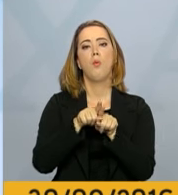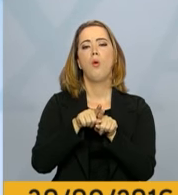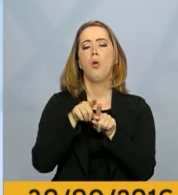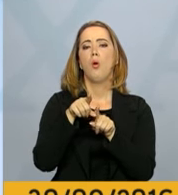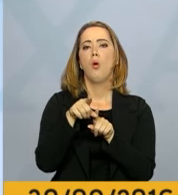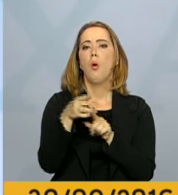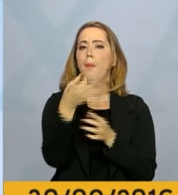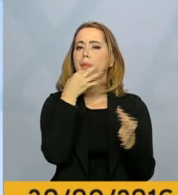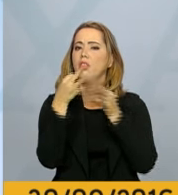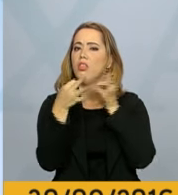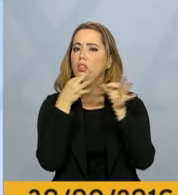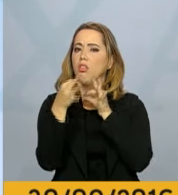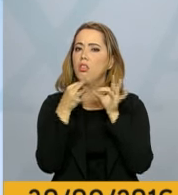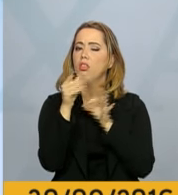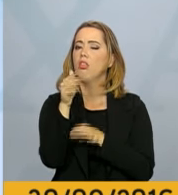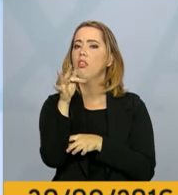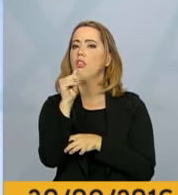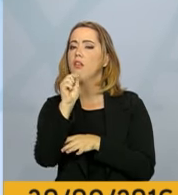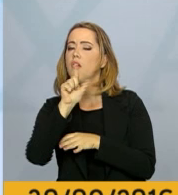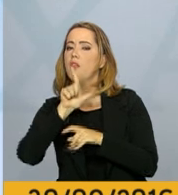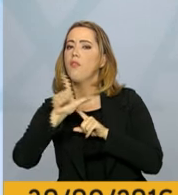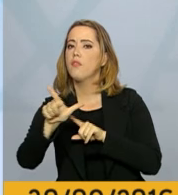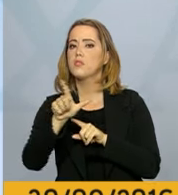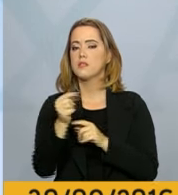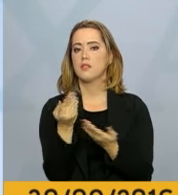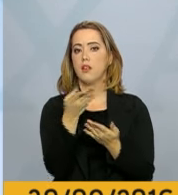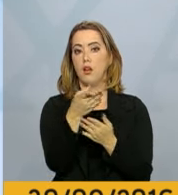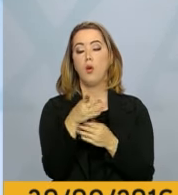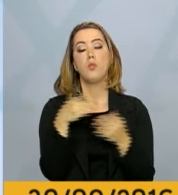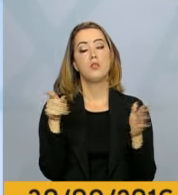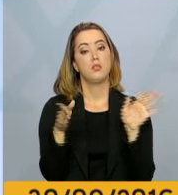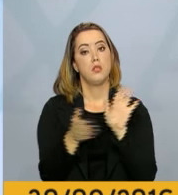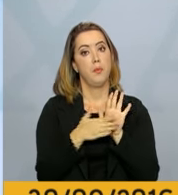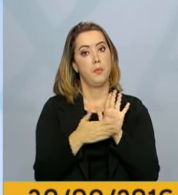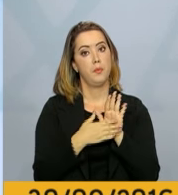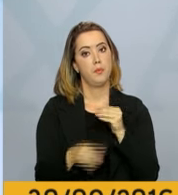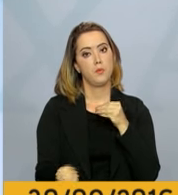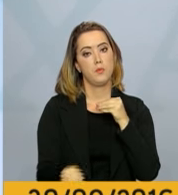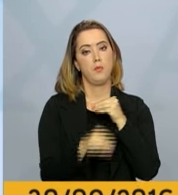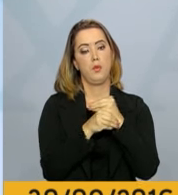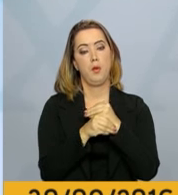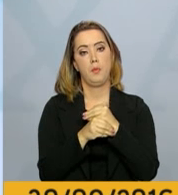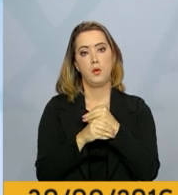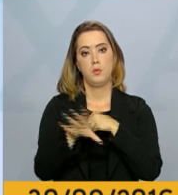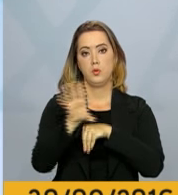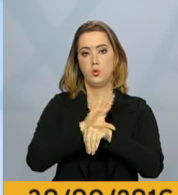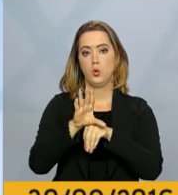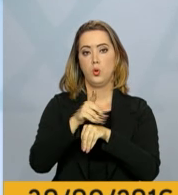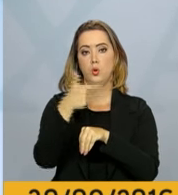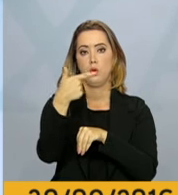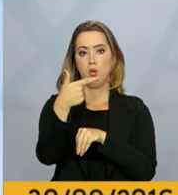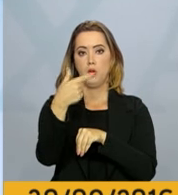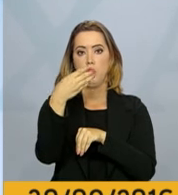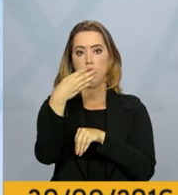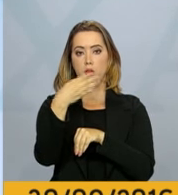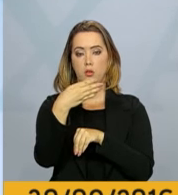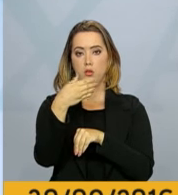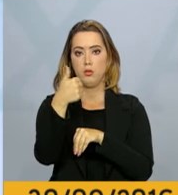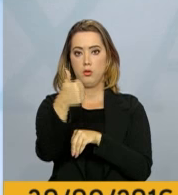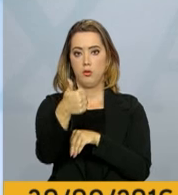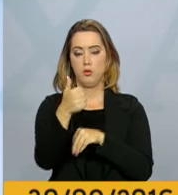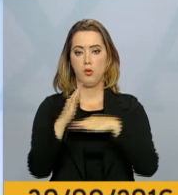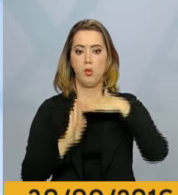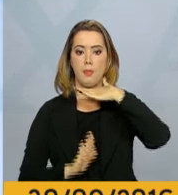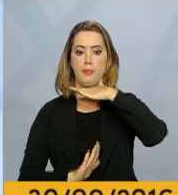senhoras, que trata a proposta de emenda constitucional número 241, que é a chamada PEC do teto